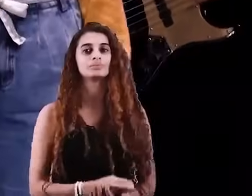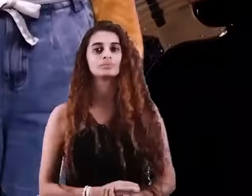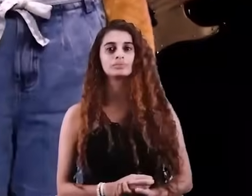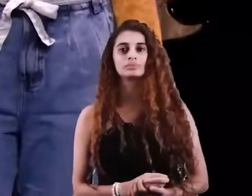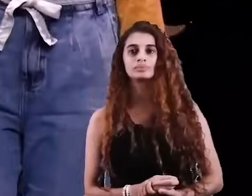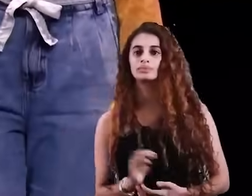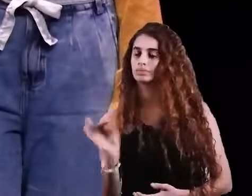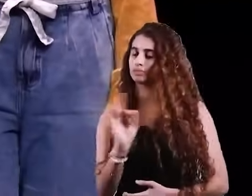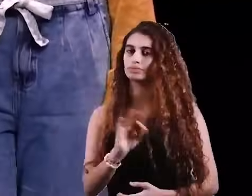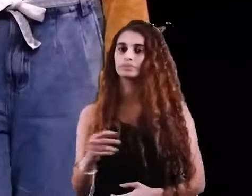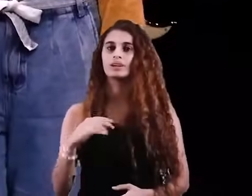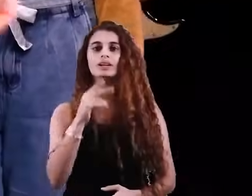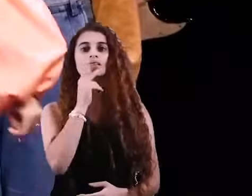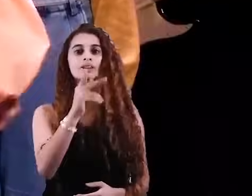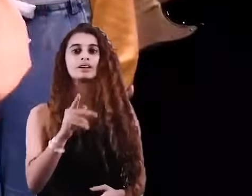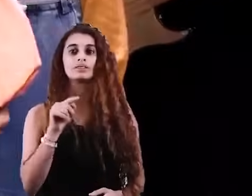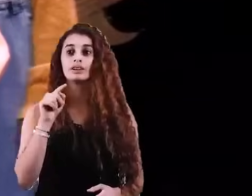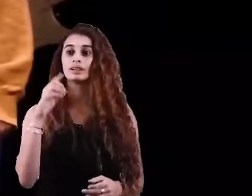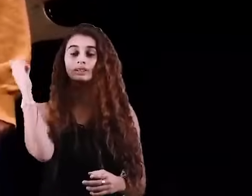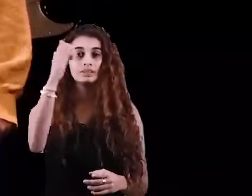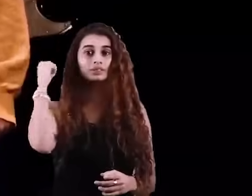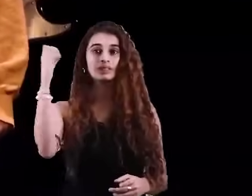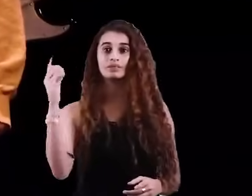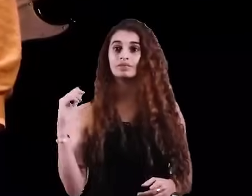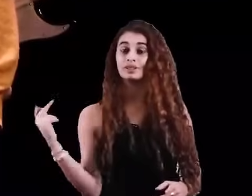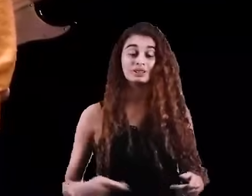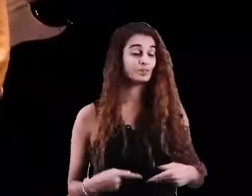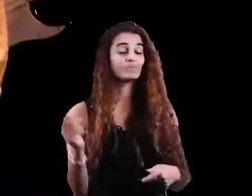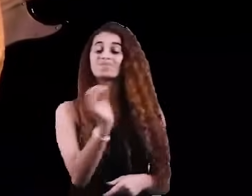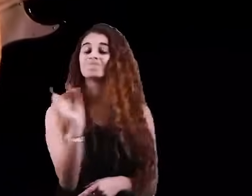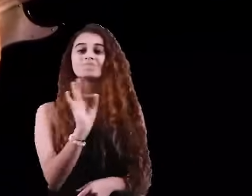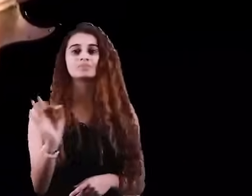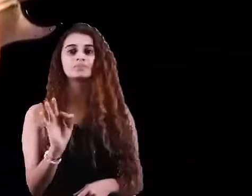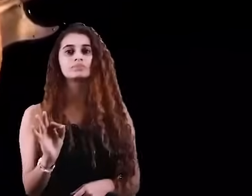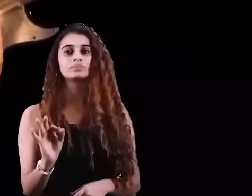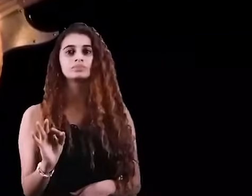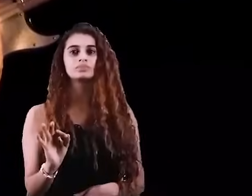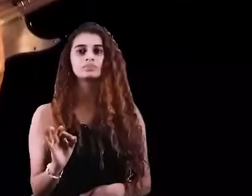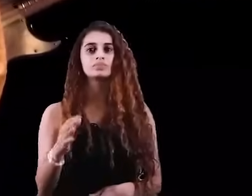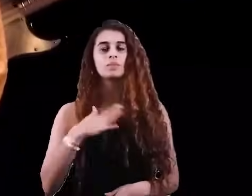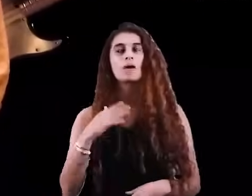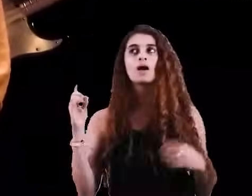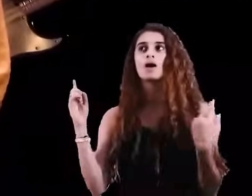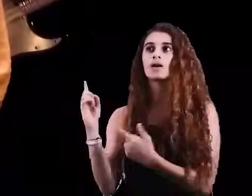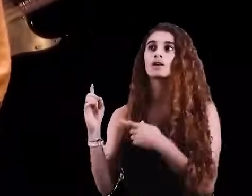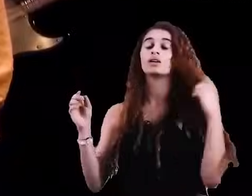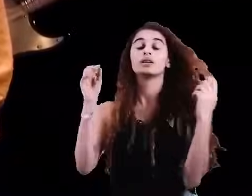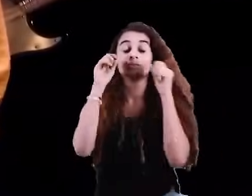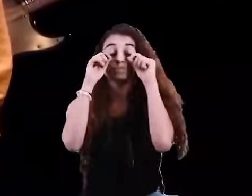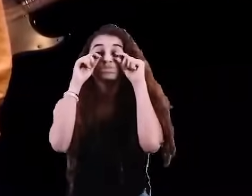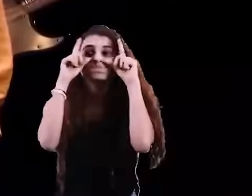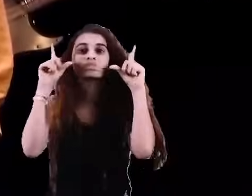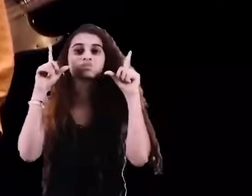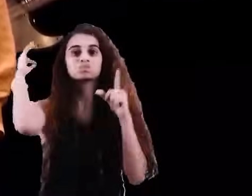não. Não mata teu propósito, não. Meu Deus. Abra seus olhos